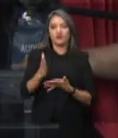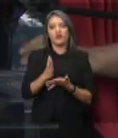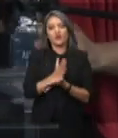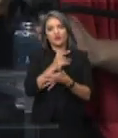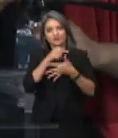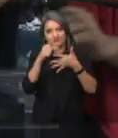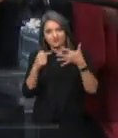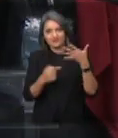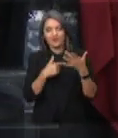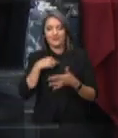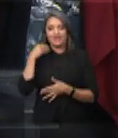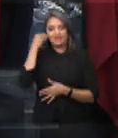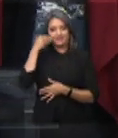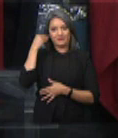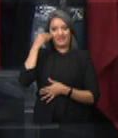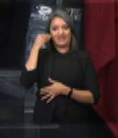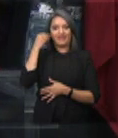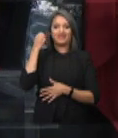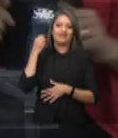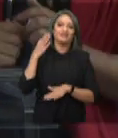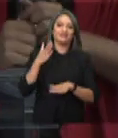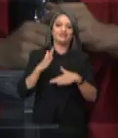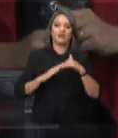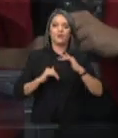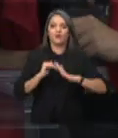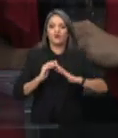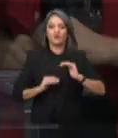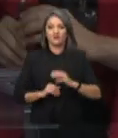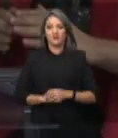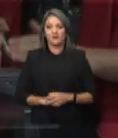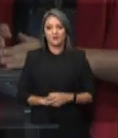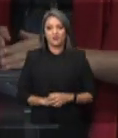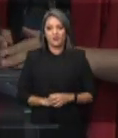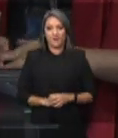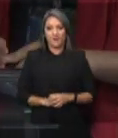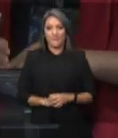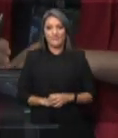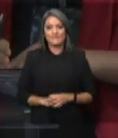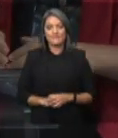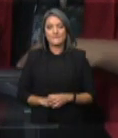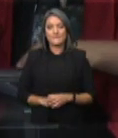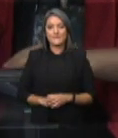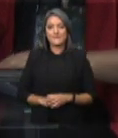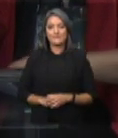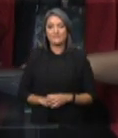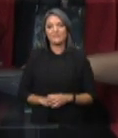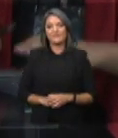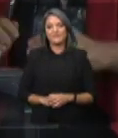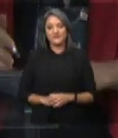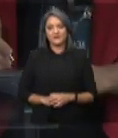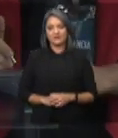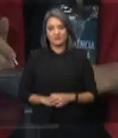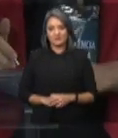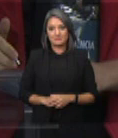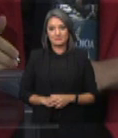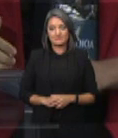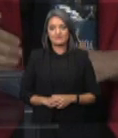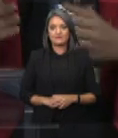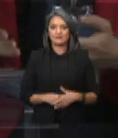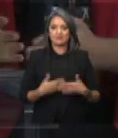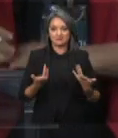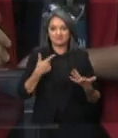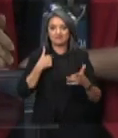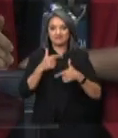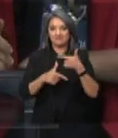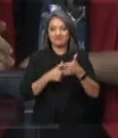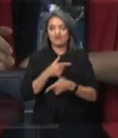a Opa melhorou agradeço essa oportunidade de trazer alguns elementos da minha experiência profissional eu